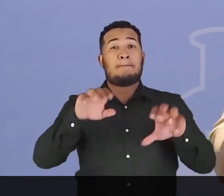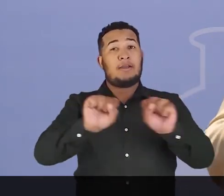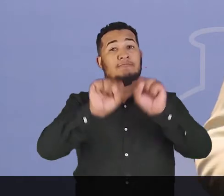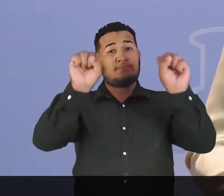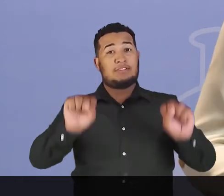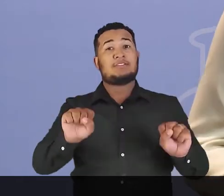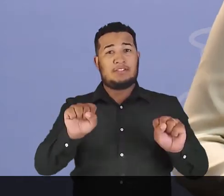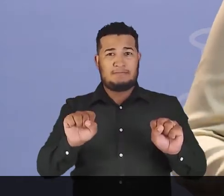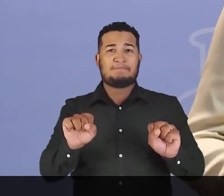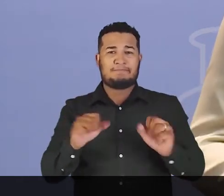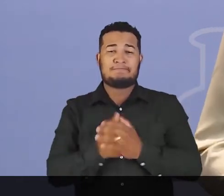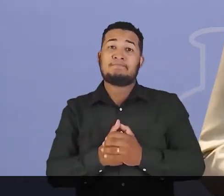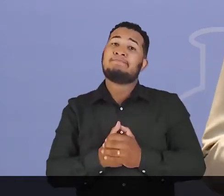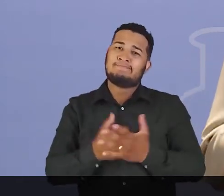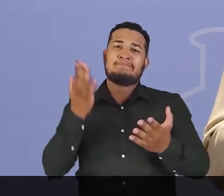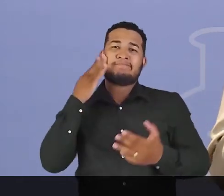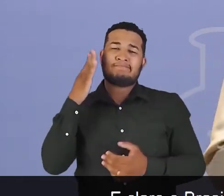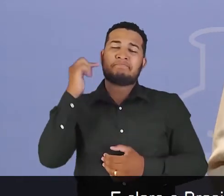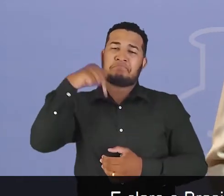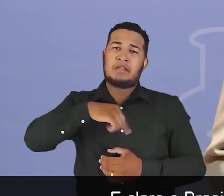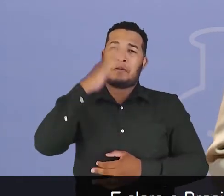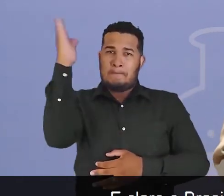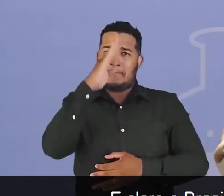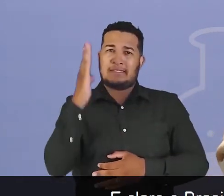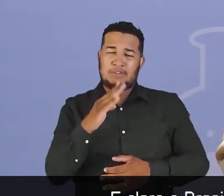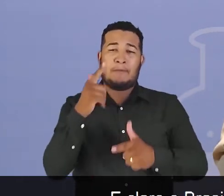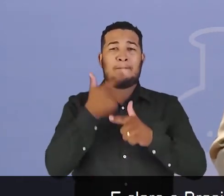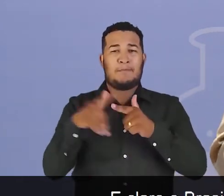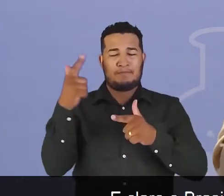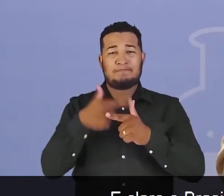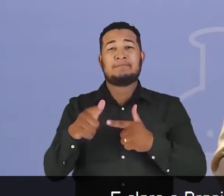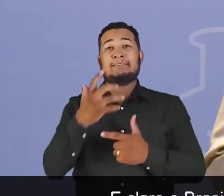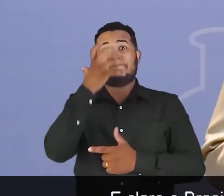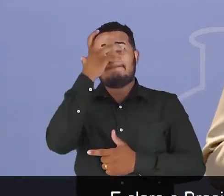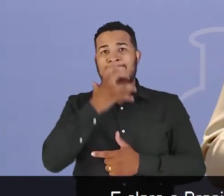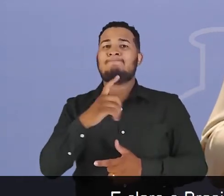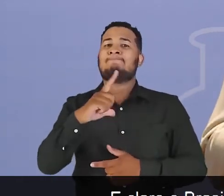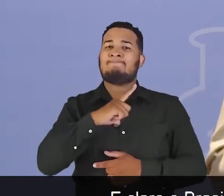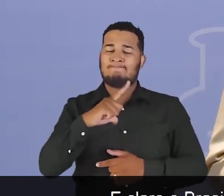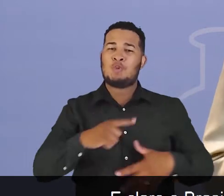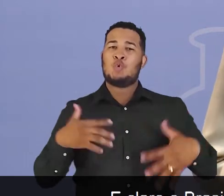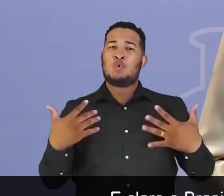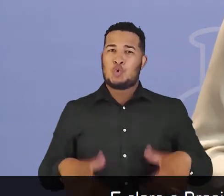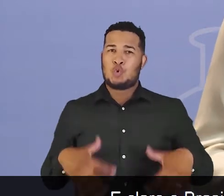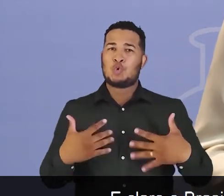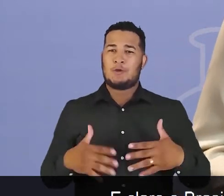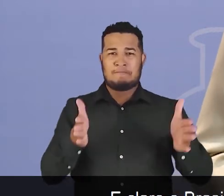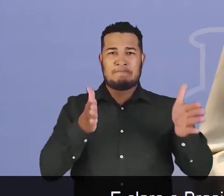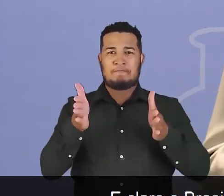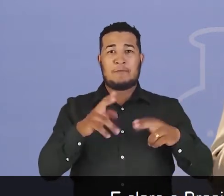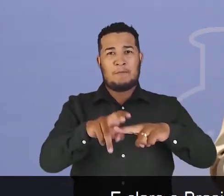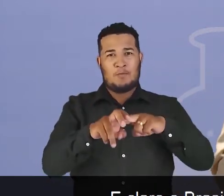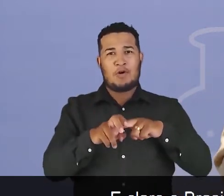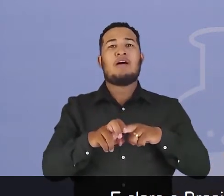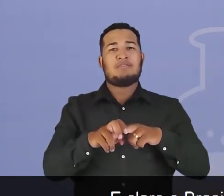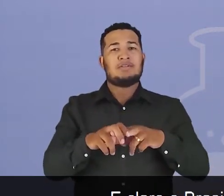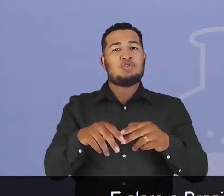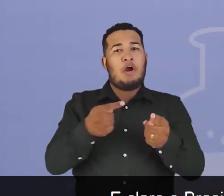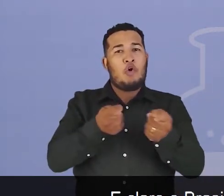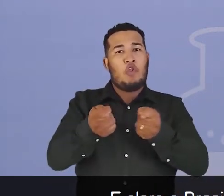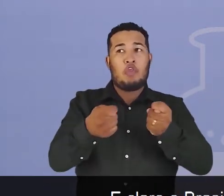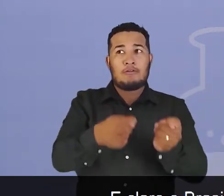o sistema econômico internacional. E, claro, o Brasil aí teve um problema muito sério nesse período devido